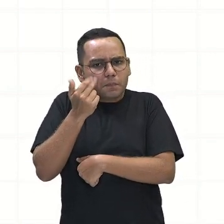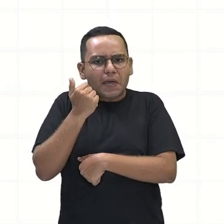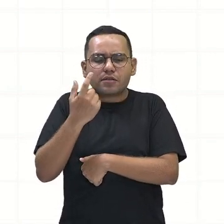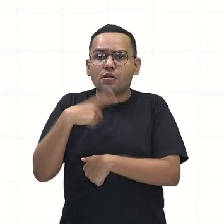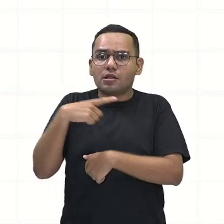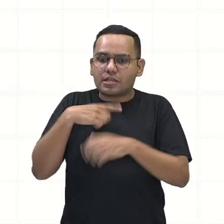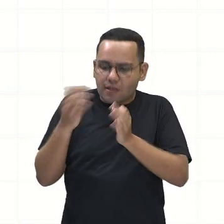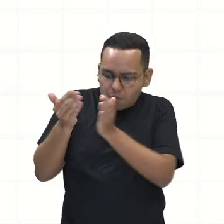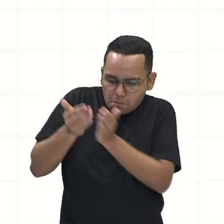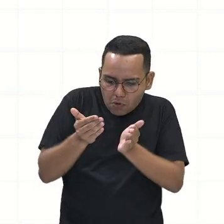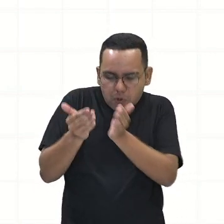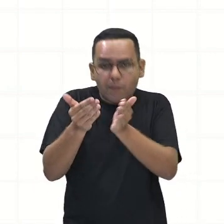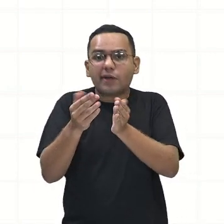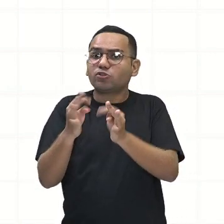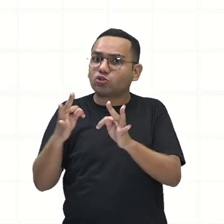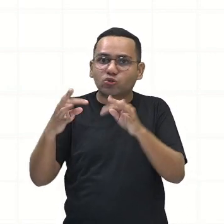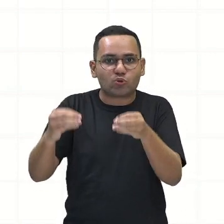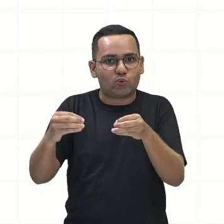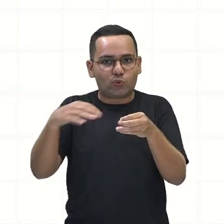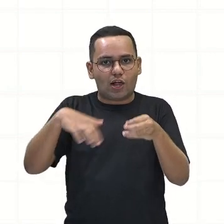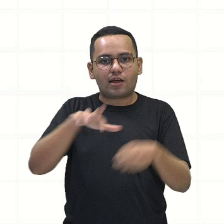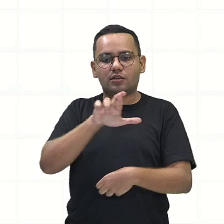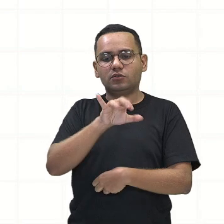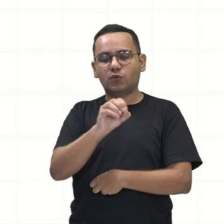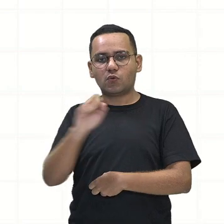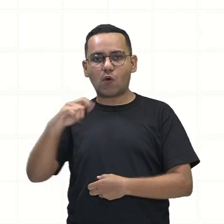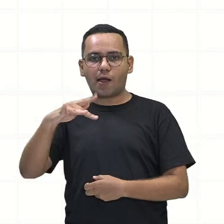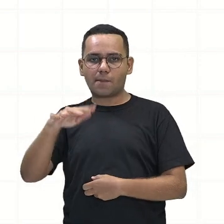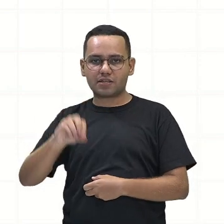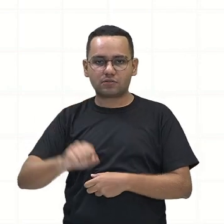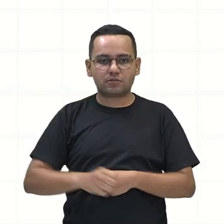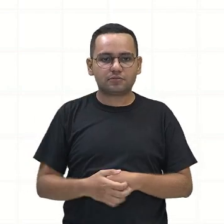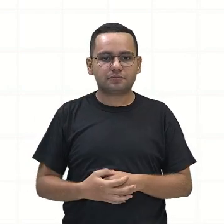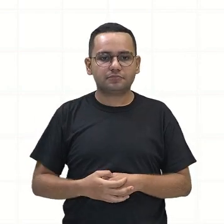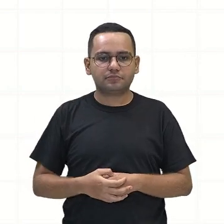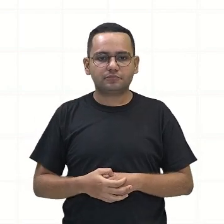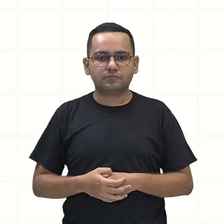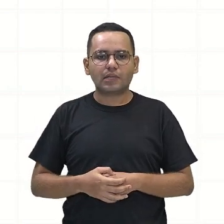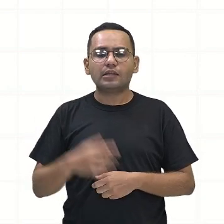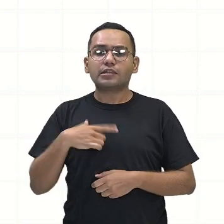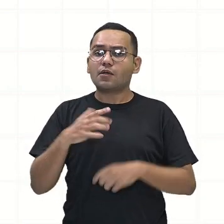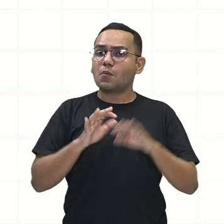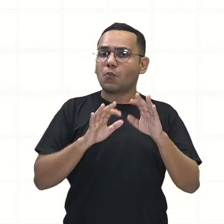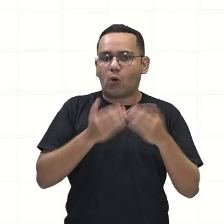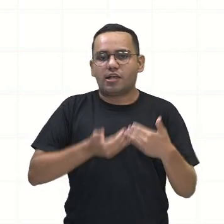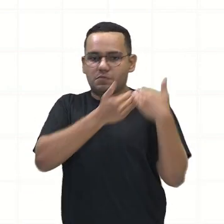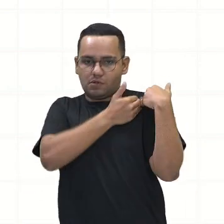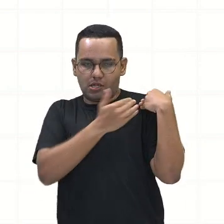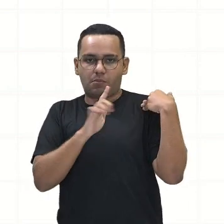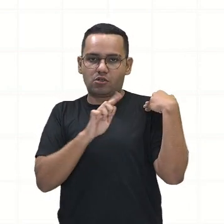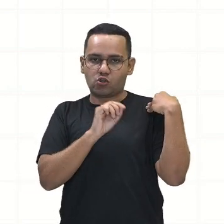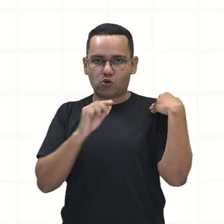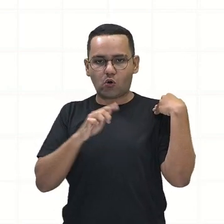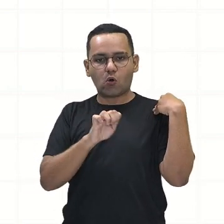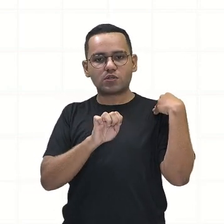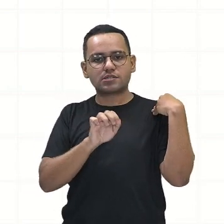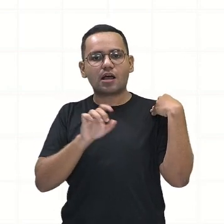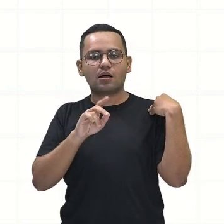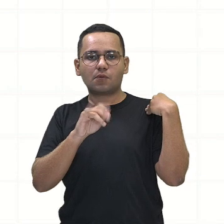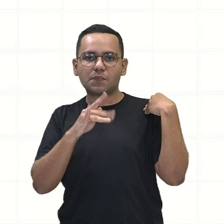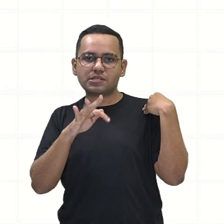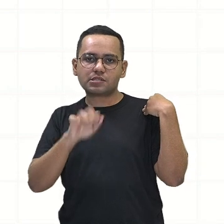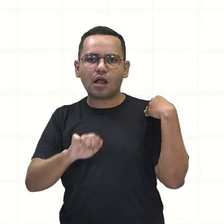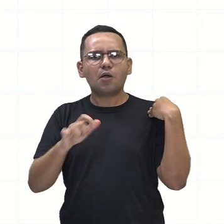rio Amazonas. Foi organizada por Gonzalo Pizarro e seu objetivo era conquistar o